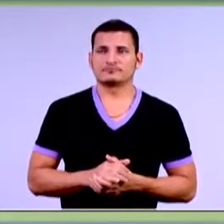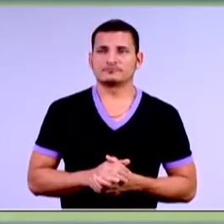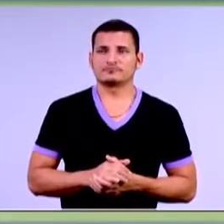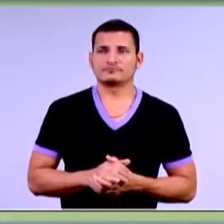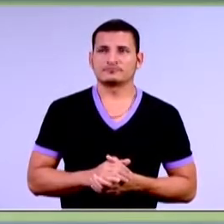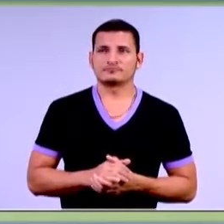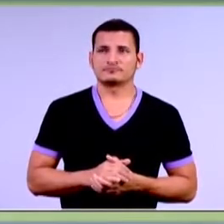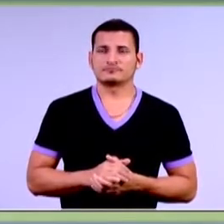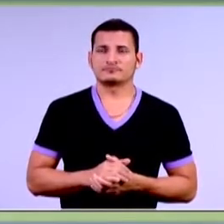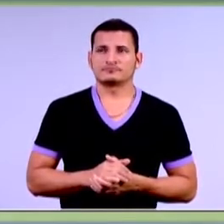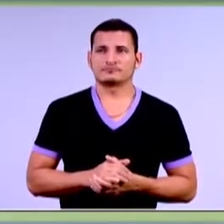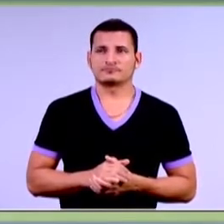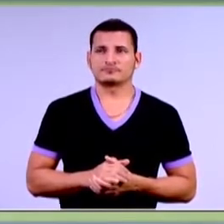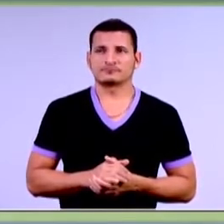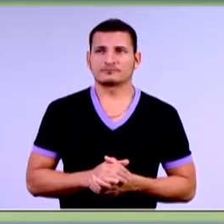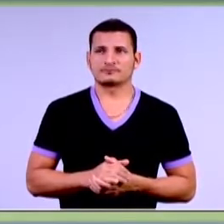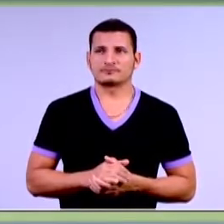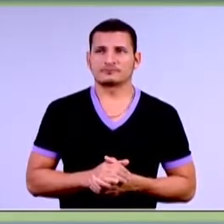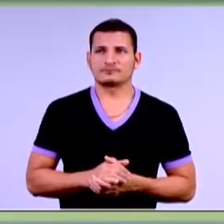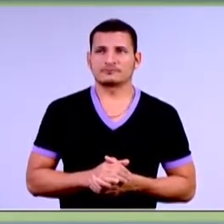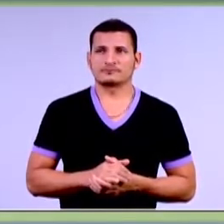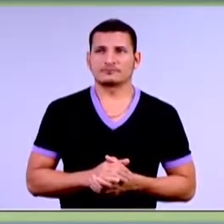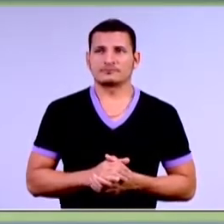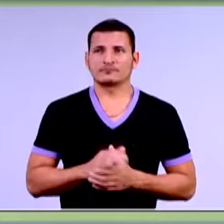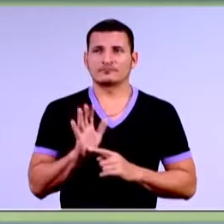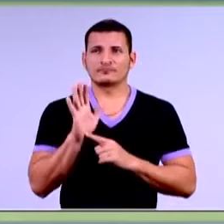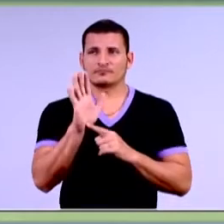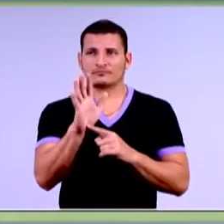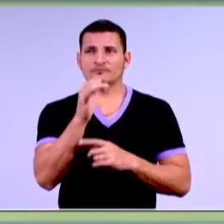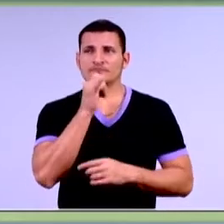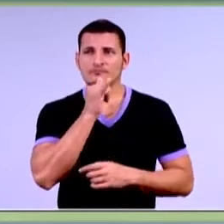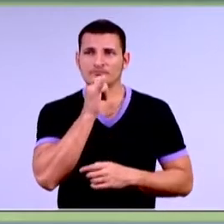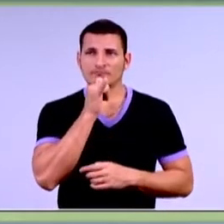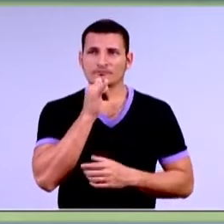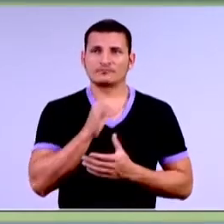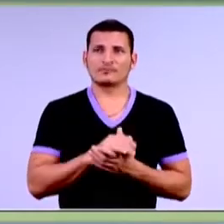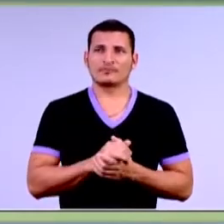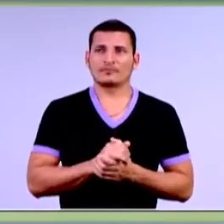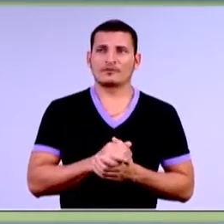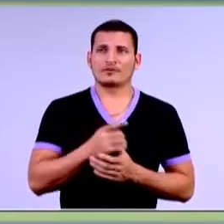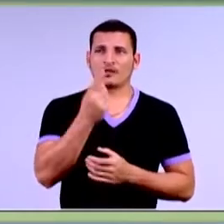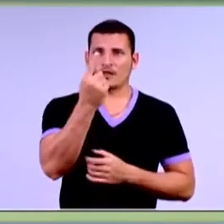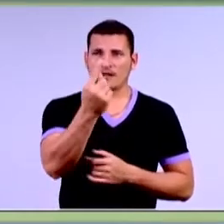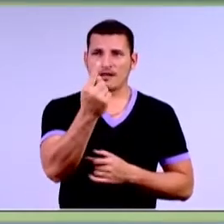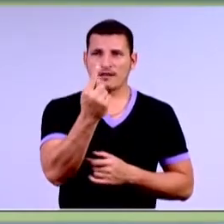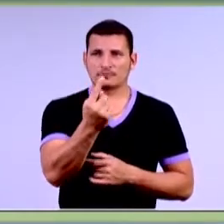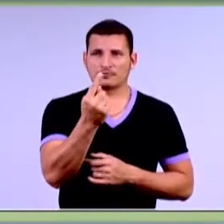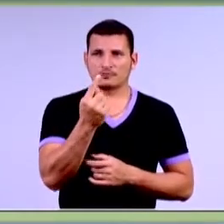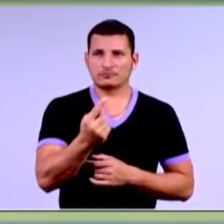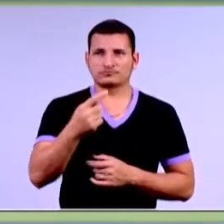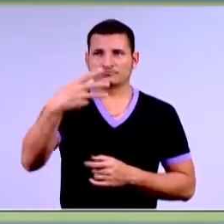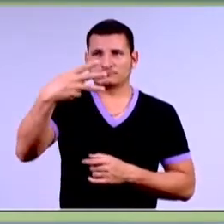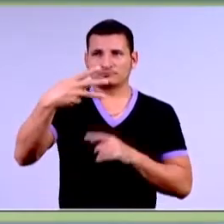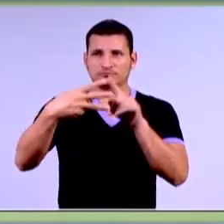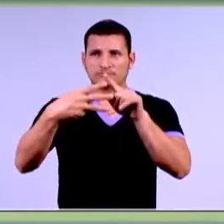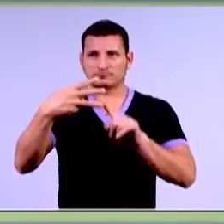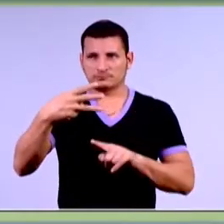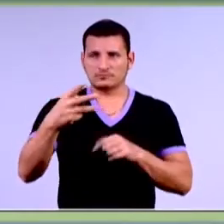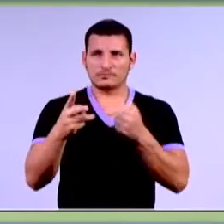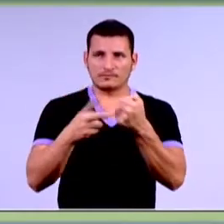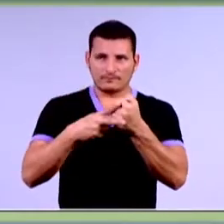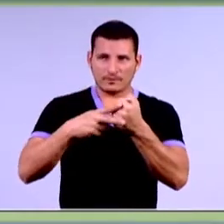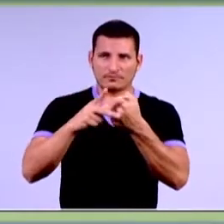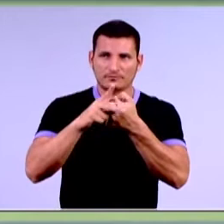então ilustrando aí os exemplos com cada há com cada verbo e pronome